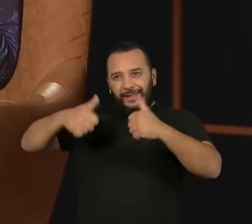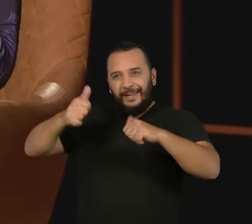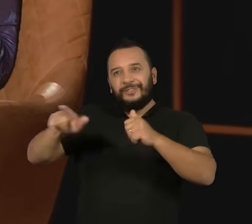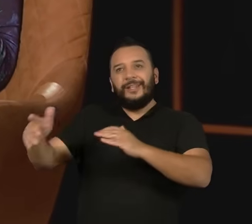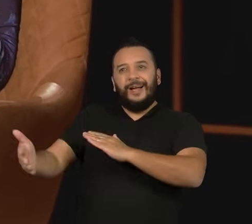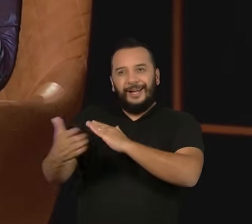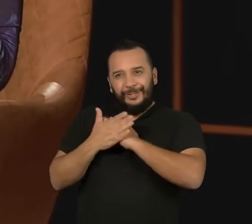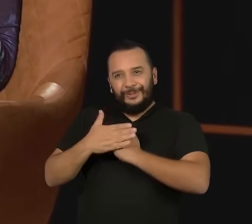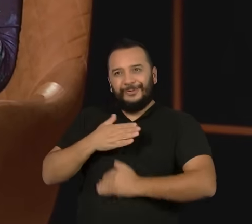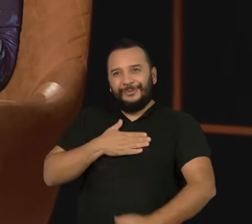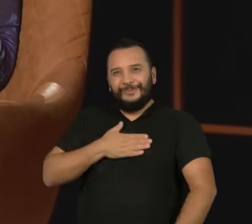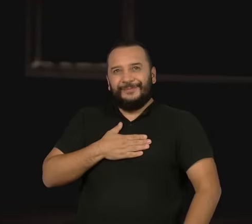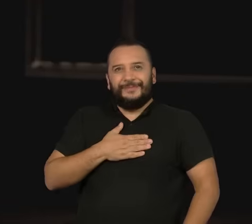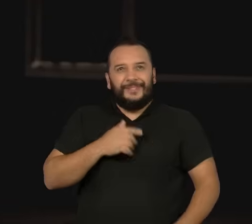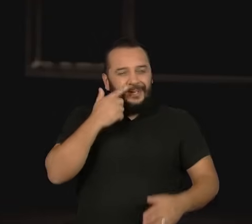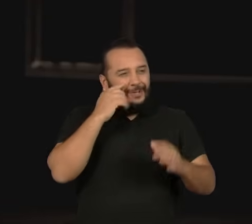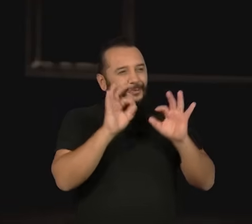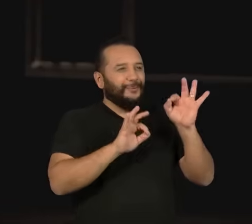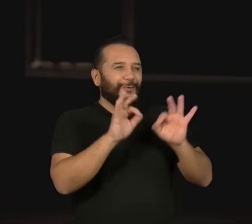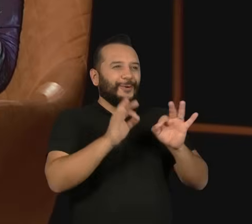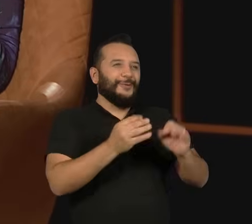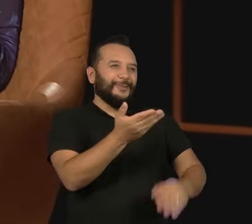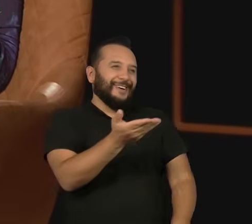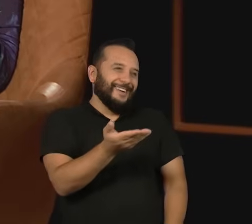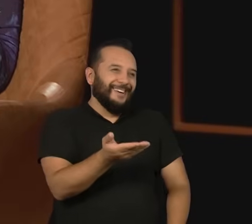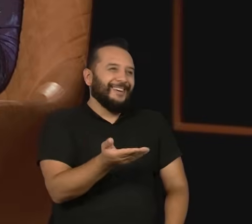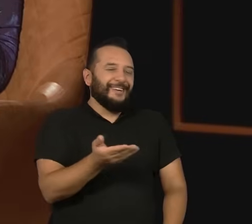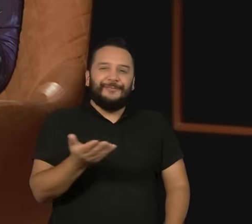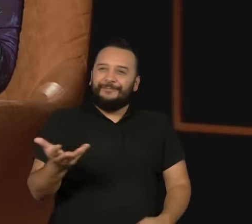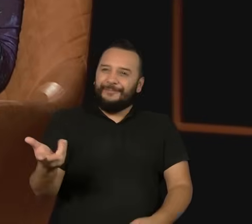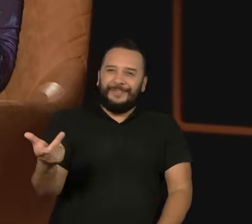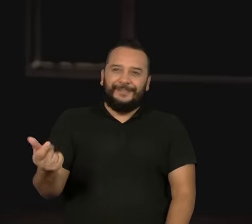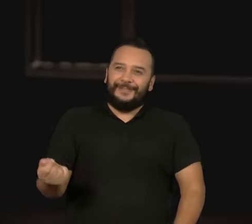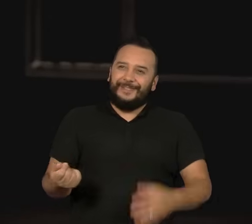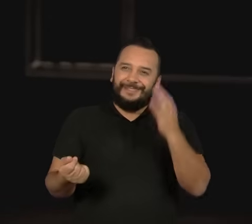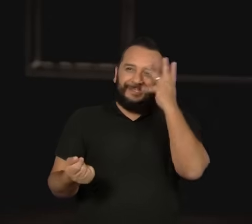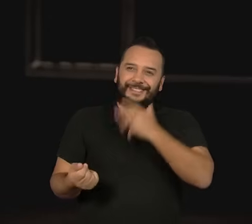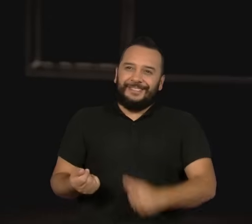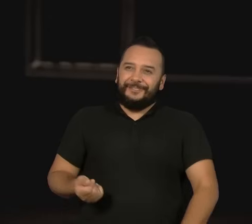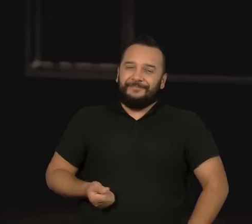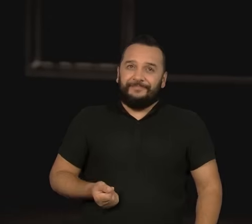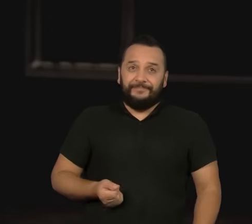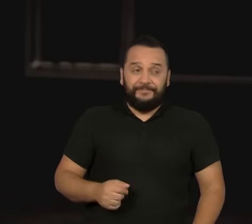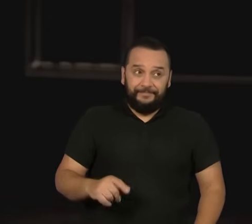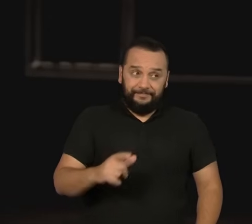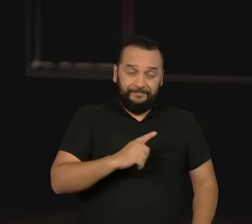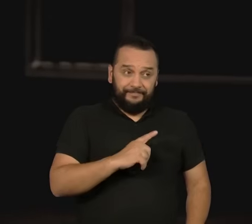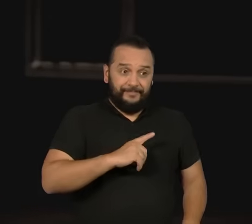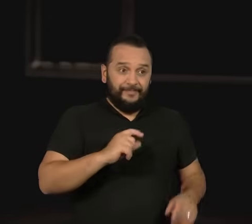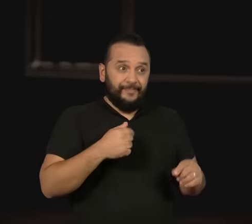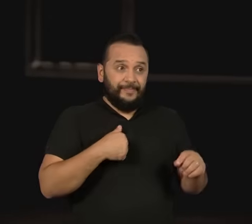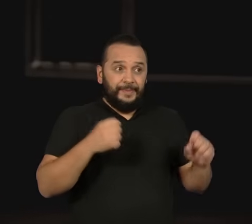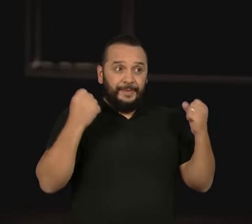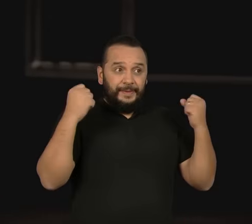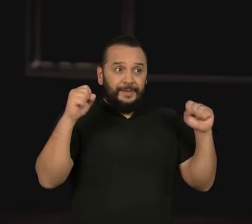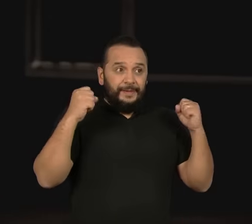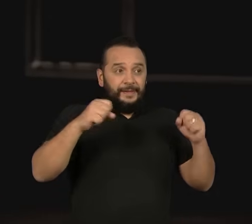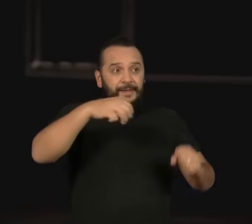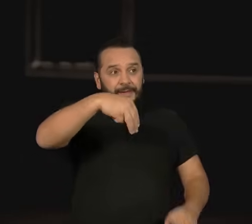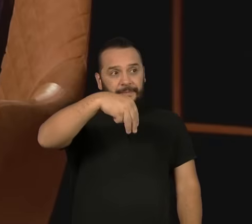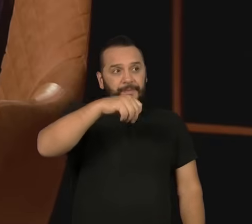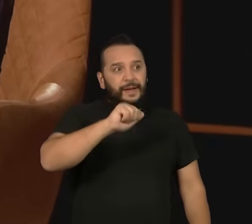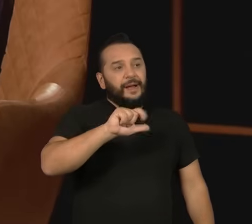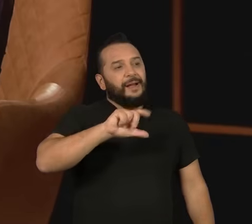ajudou. Que demais, que fofa, muito querida. É, maravilhosa, né? linda, amo muito. Mel, a Malhação na TV Globo é uma porta de entrada para